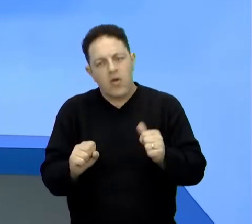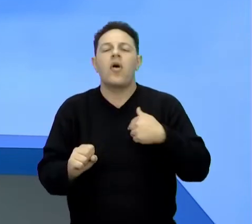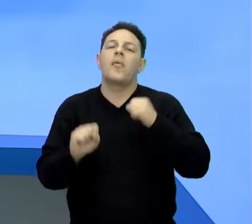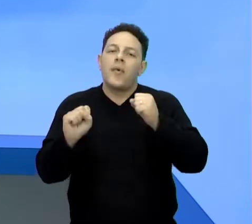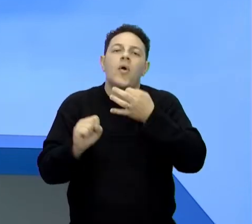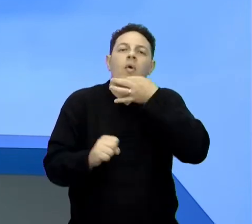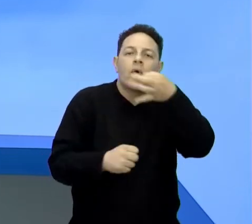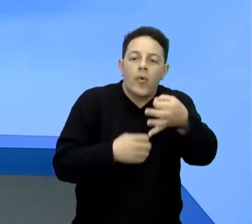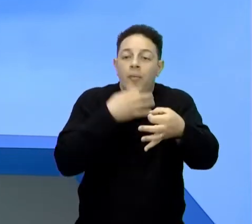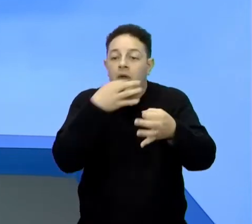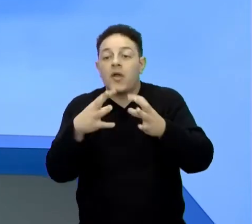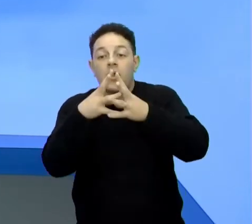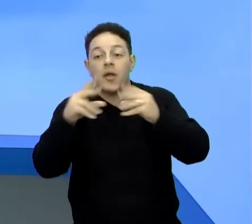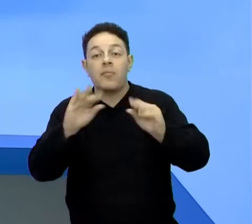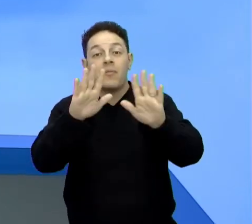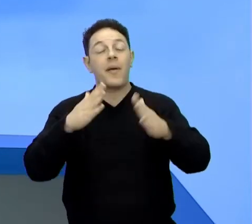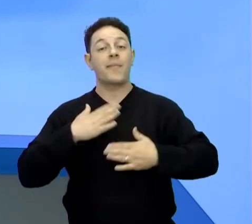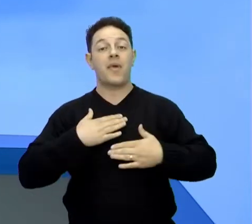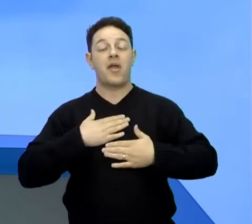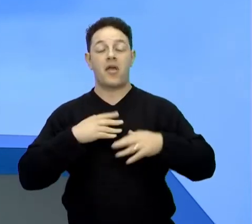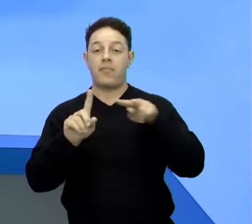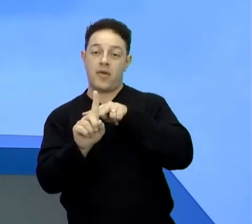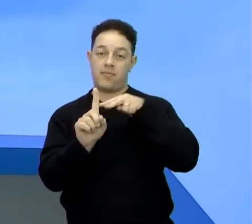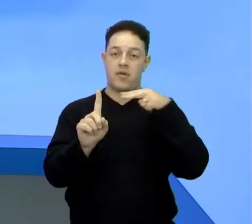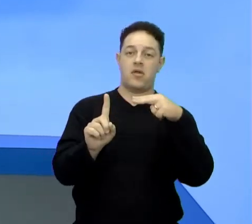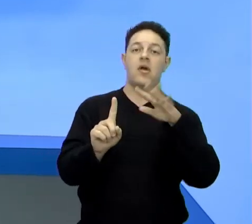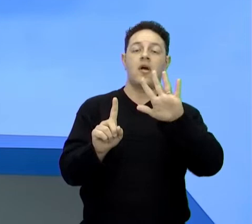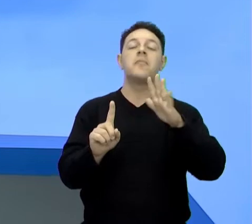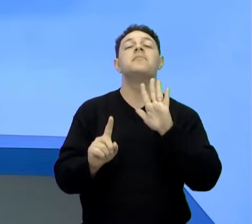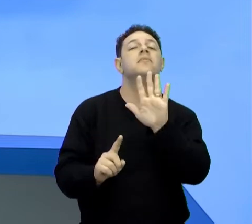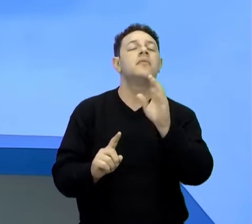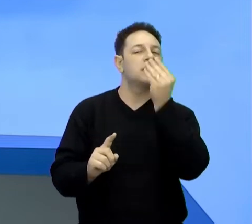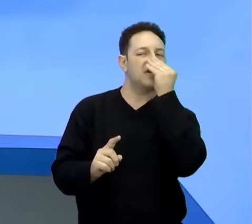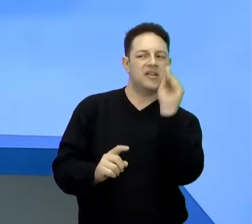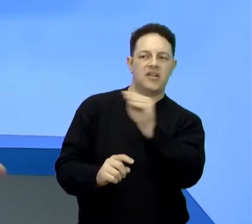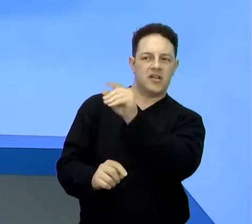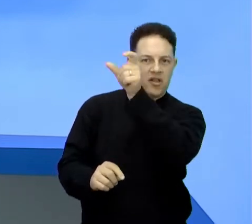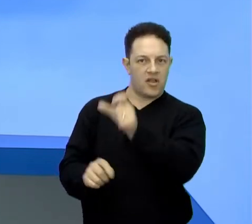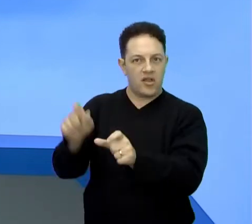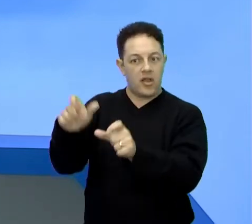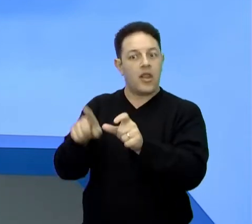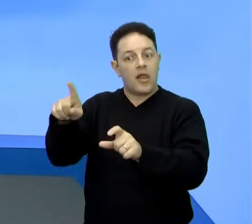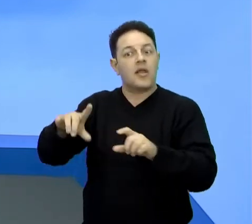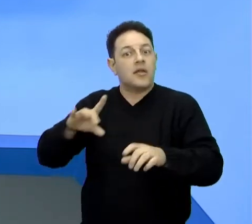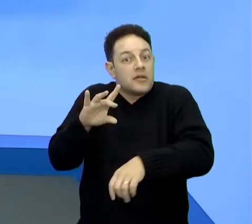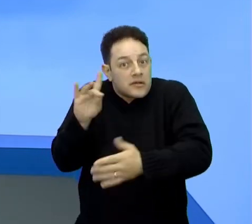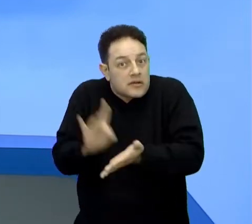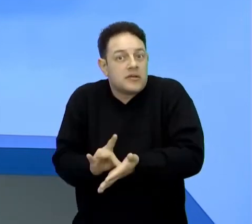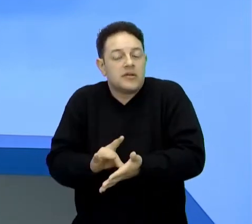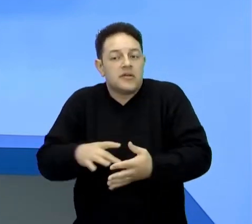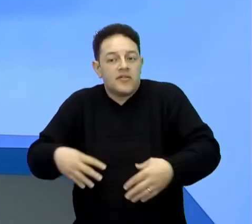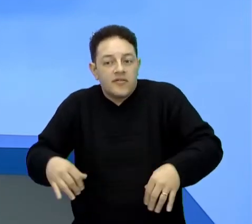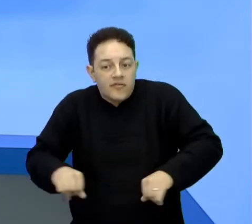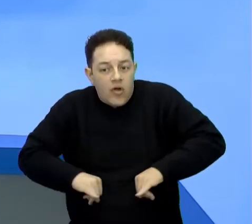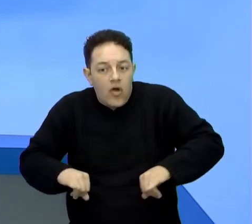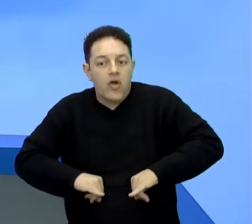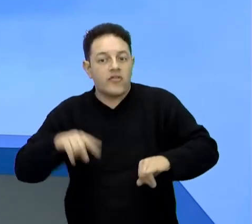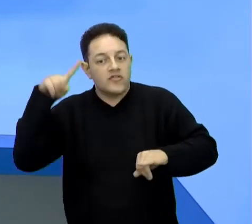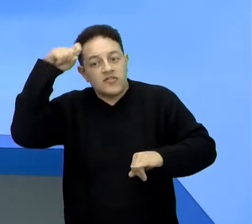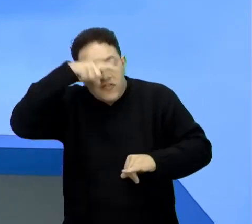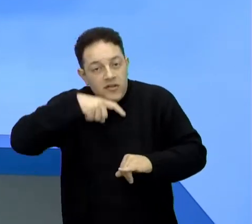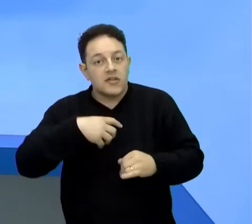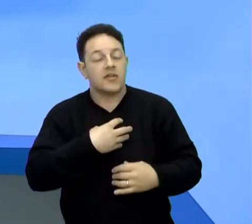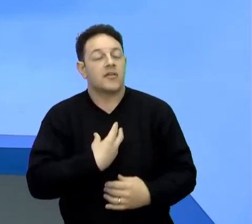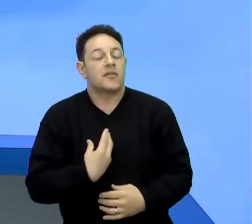apresentar soluções, mas a partir do meu ponto de vista, não ignorando os demais pontos de vista, inclusive das pessoas que passam pela